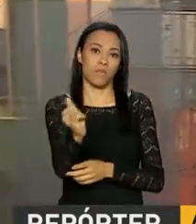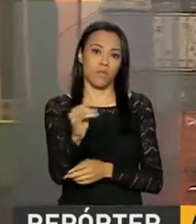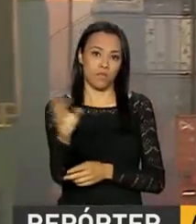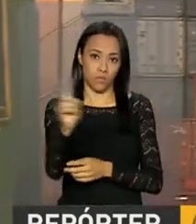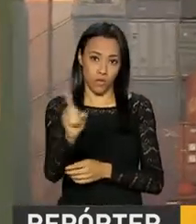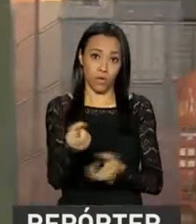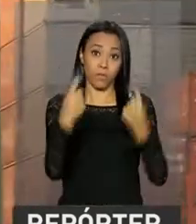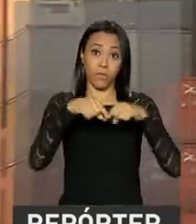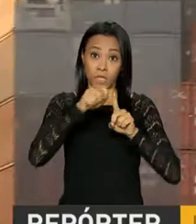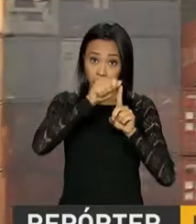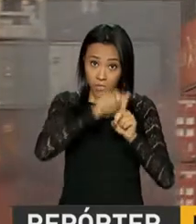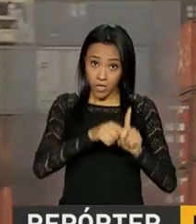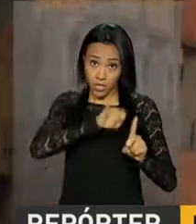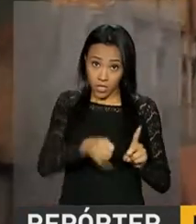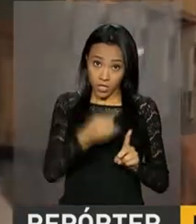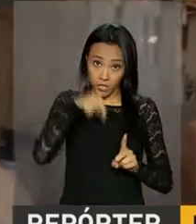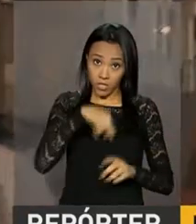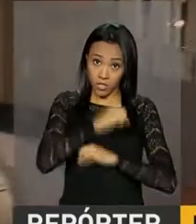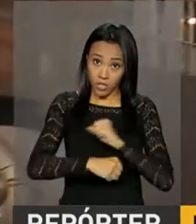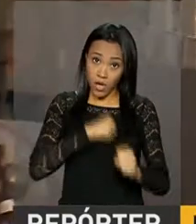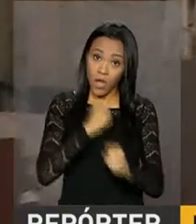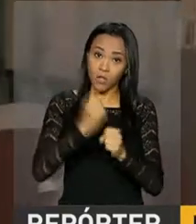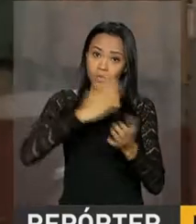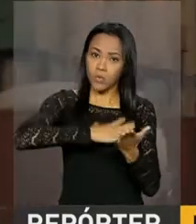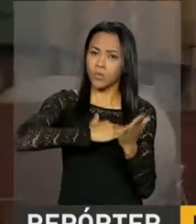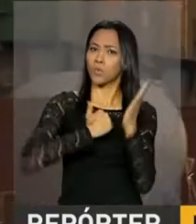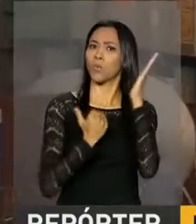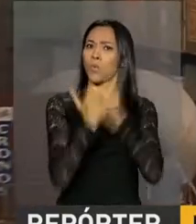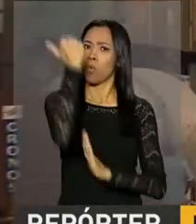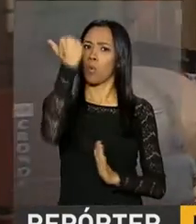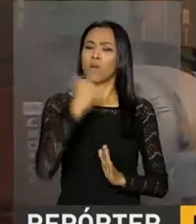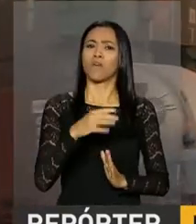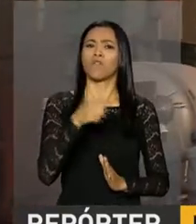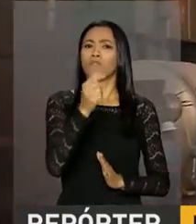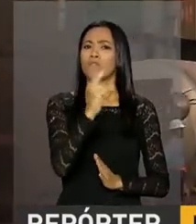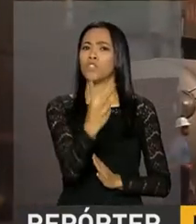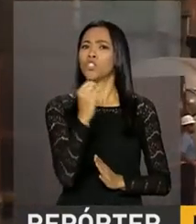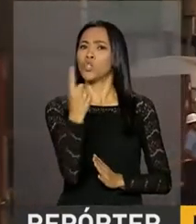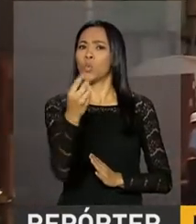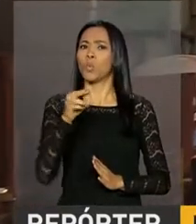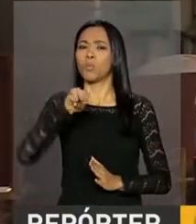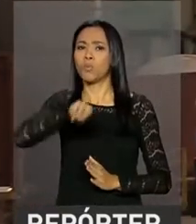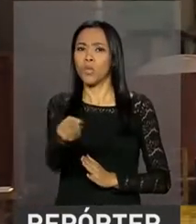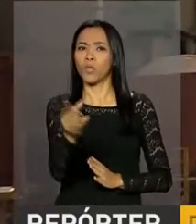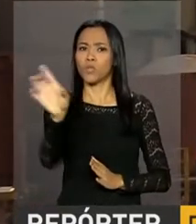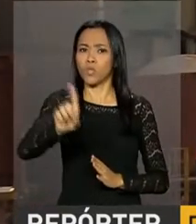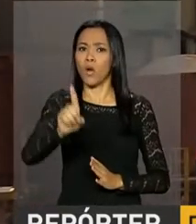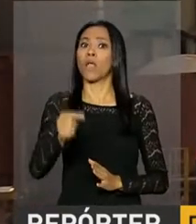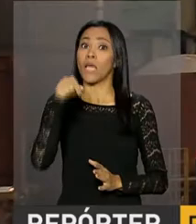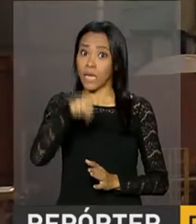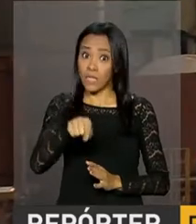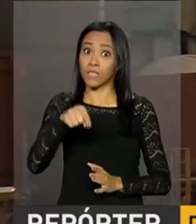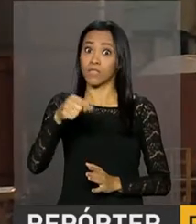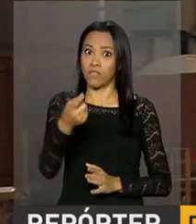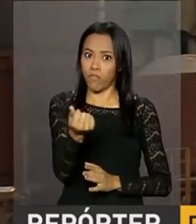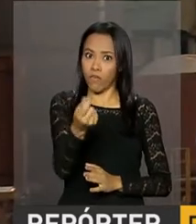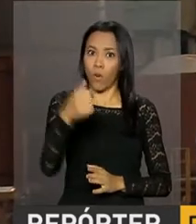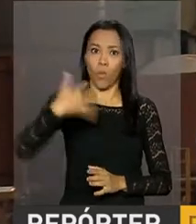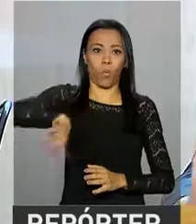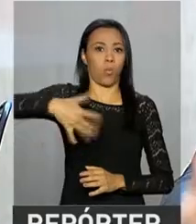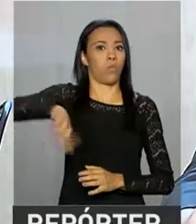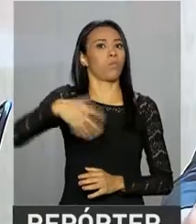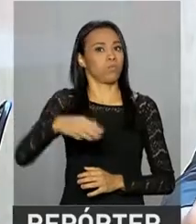de janeiro a abril deste ano o superávit chega a mais de 21 bilhões de dólares o valor também é o maior da história para o